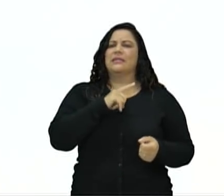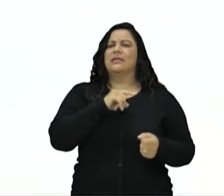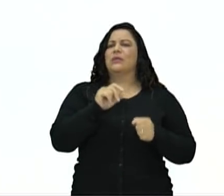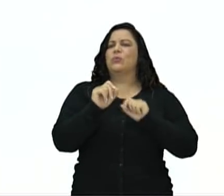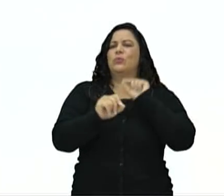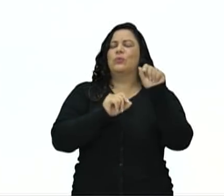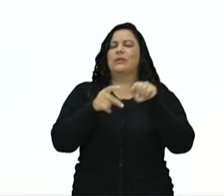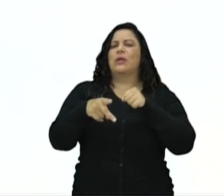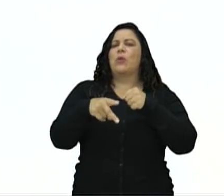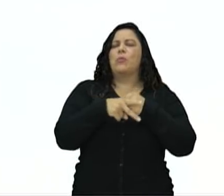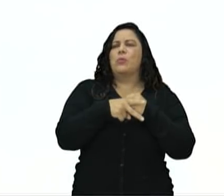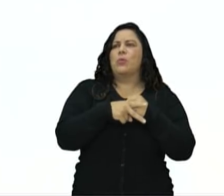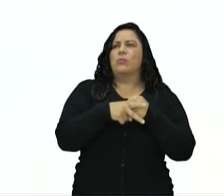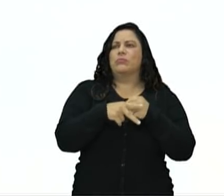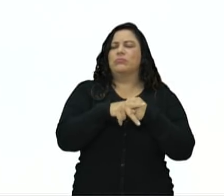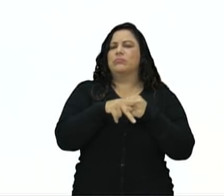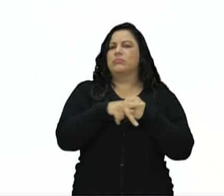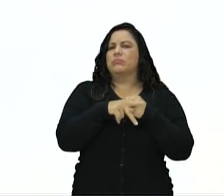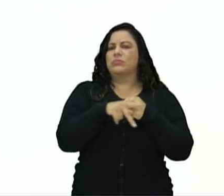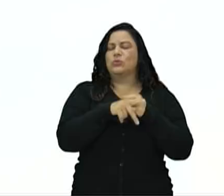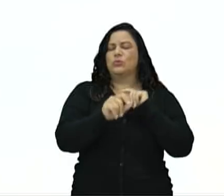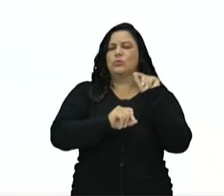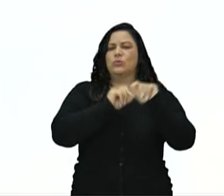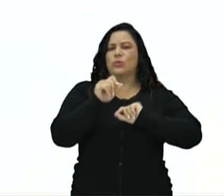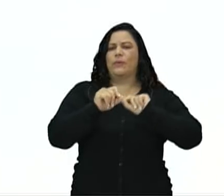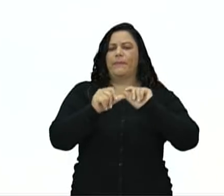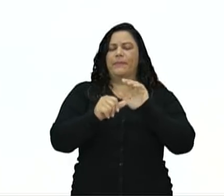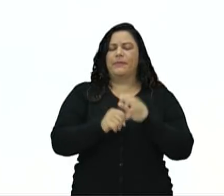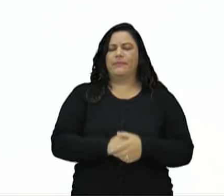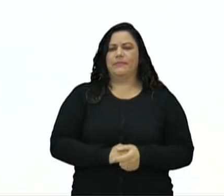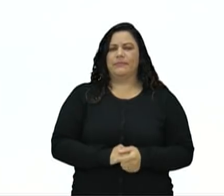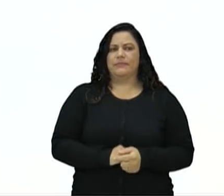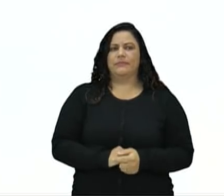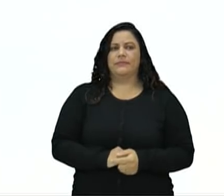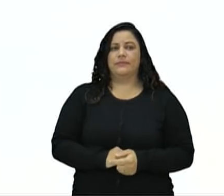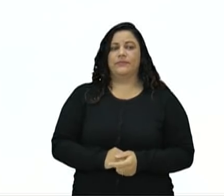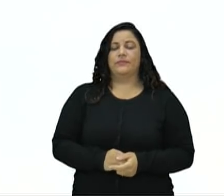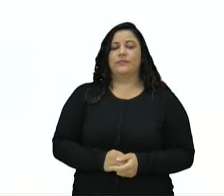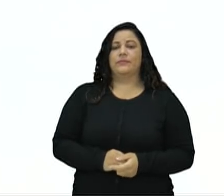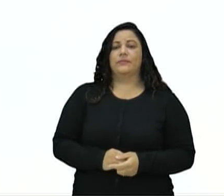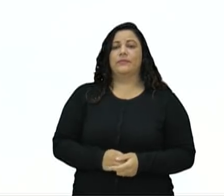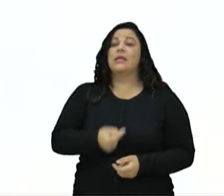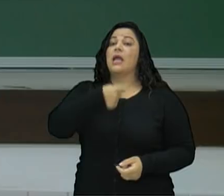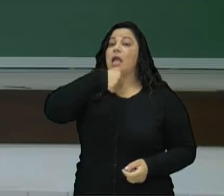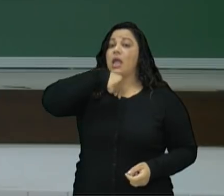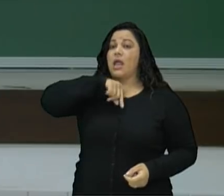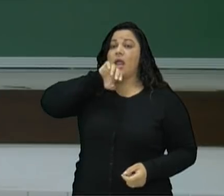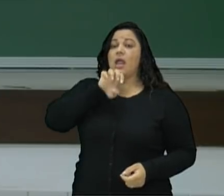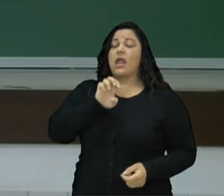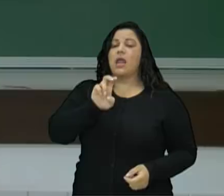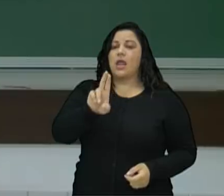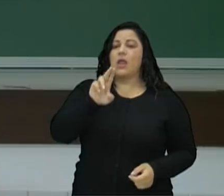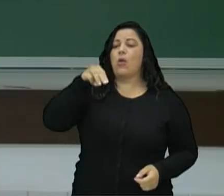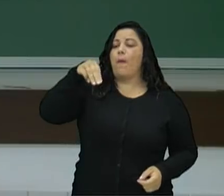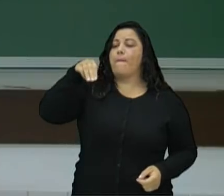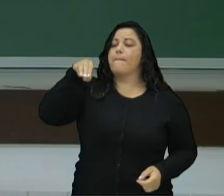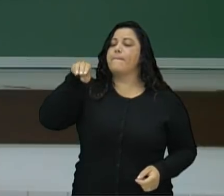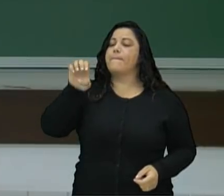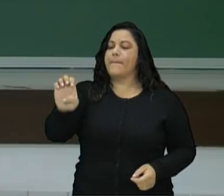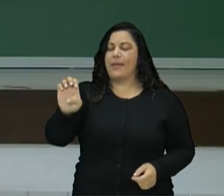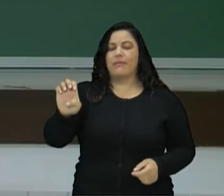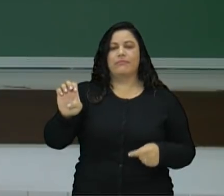Nesse caso, o pronome oblíquo, na primeira pessoa do singular ali é eu, me. Né? O me é o pronome oblíquo que se